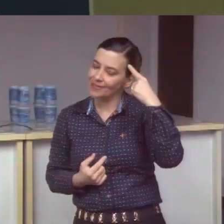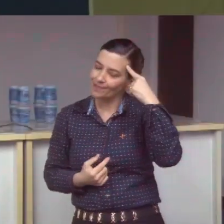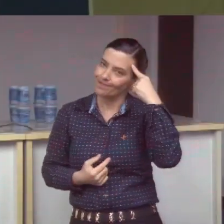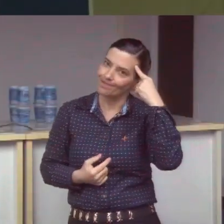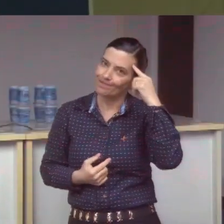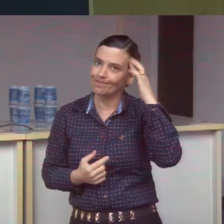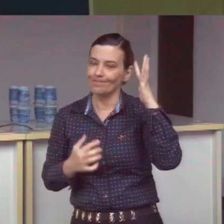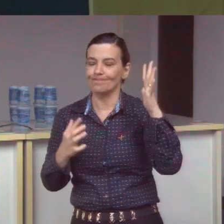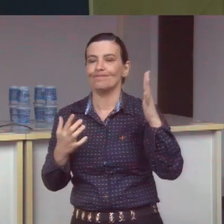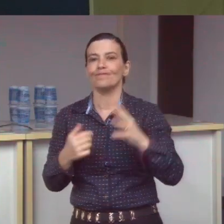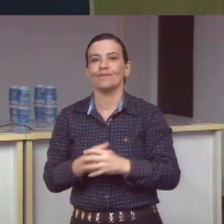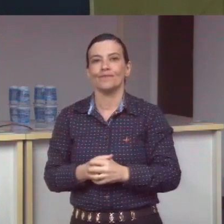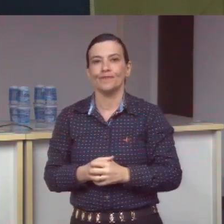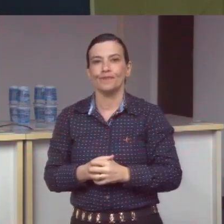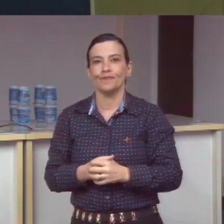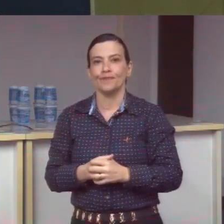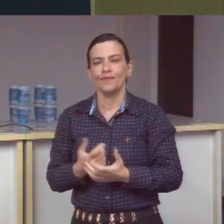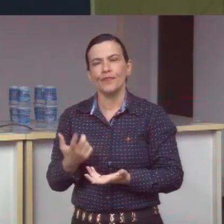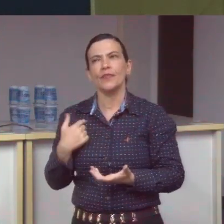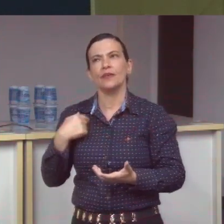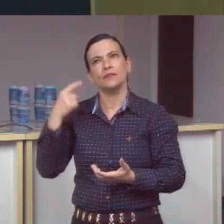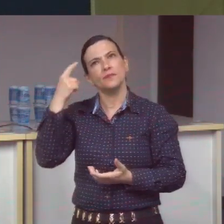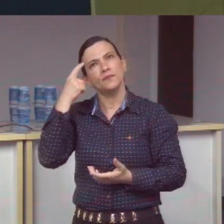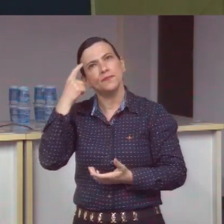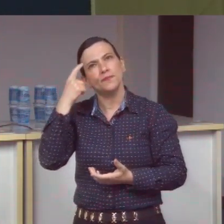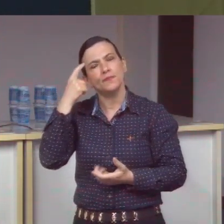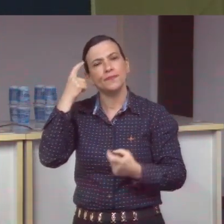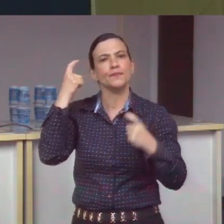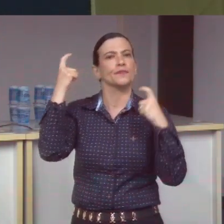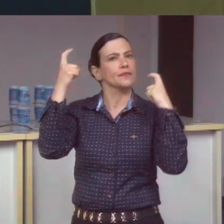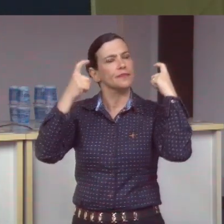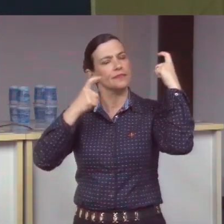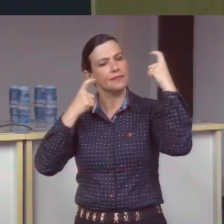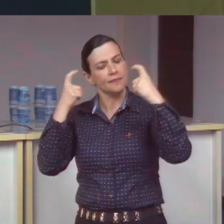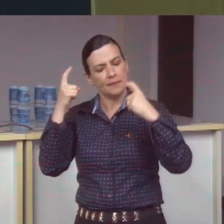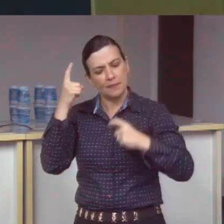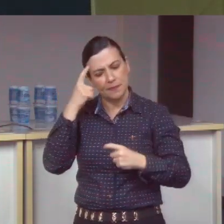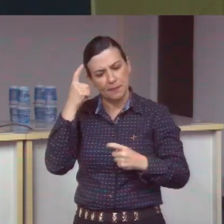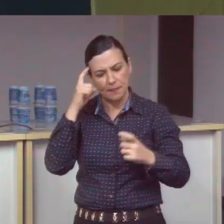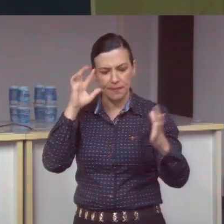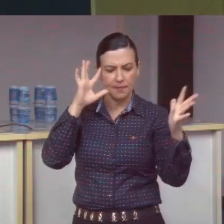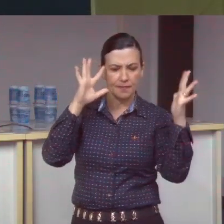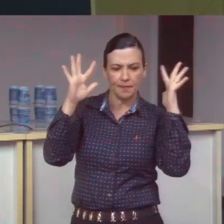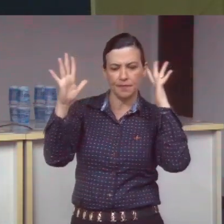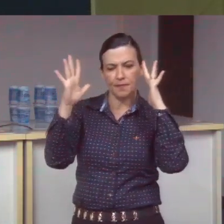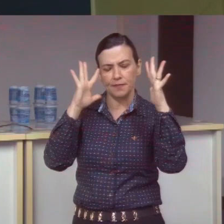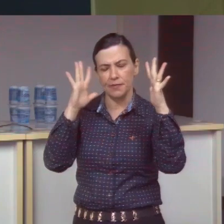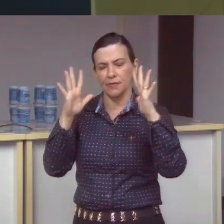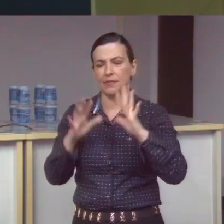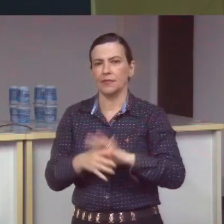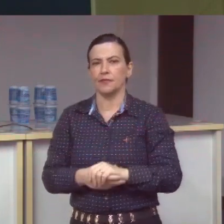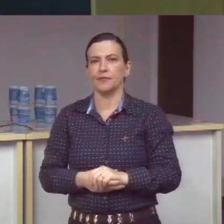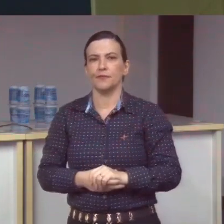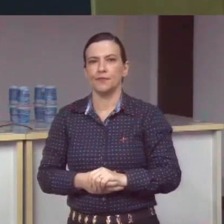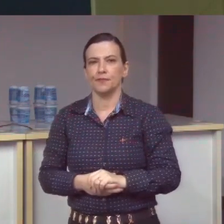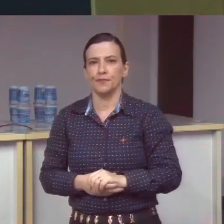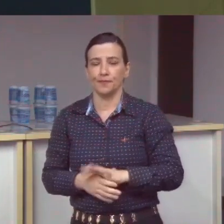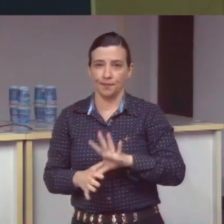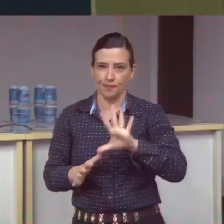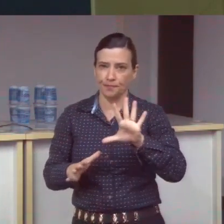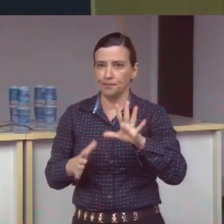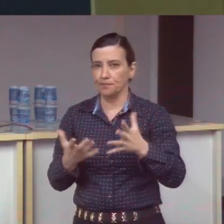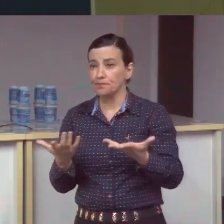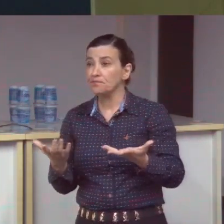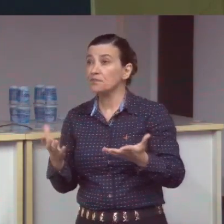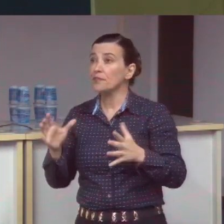Tem nos preocupado muito uma ação que é assim, acontece um dado desastre, uma